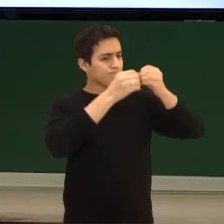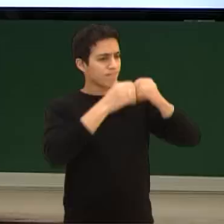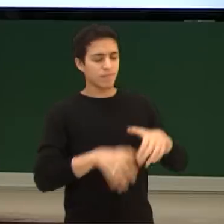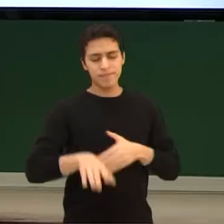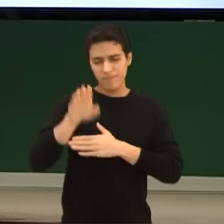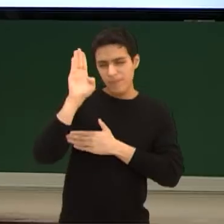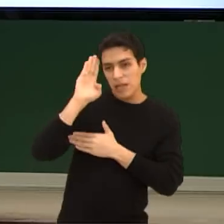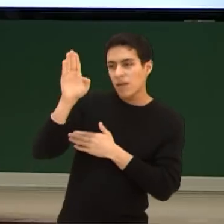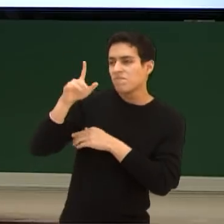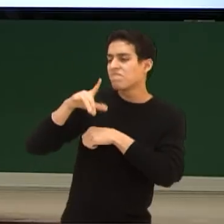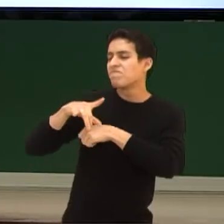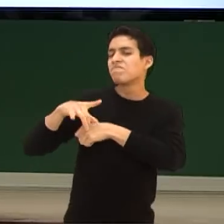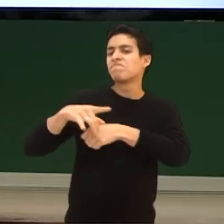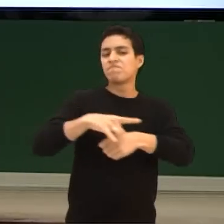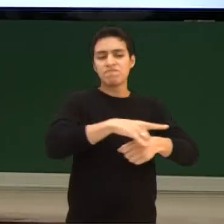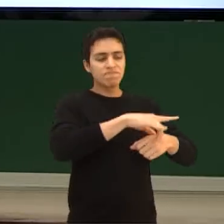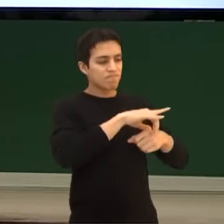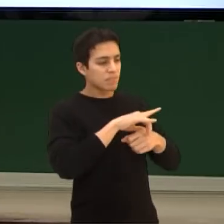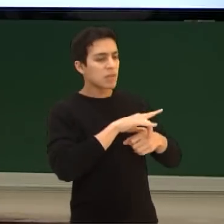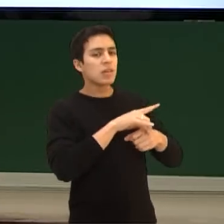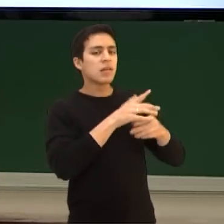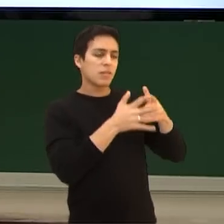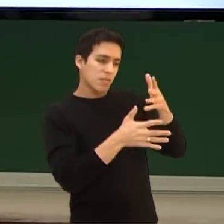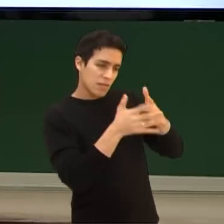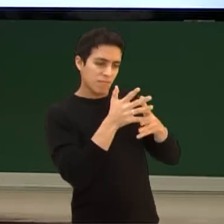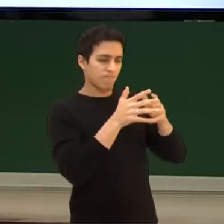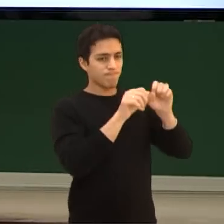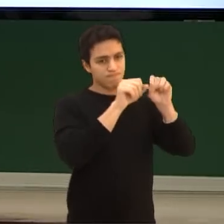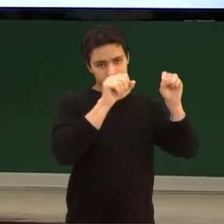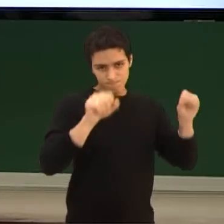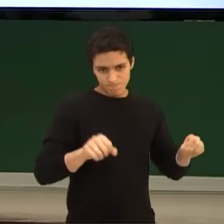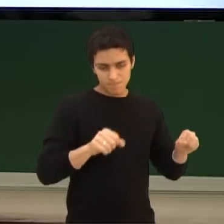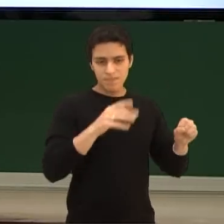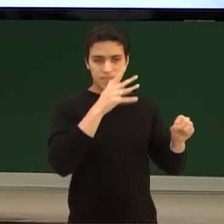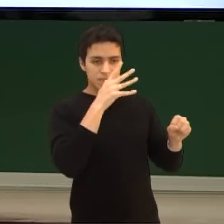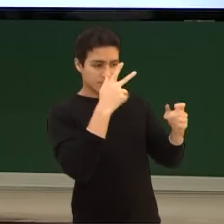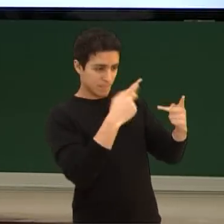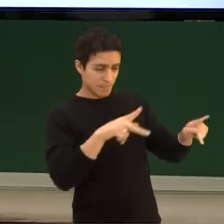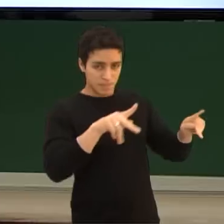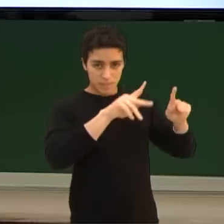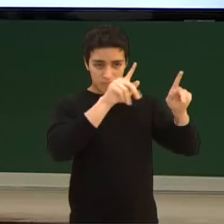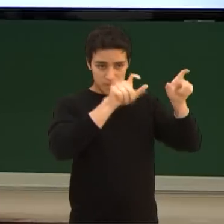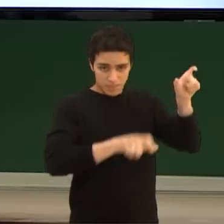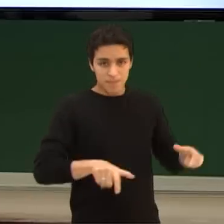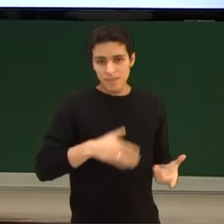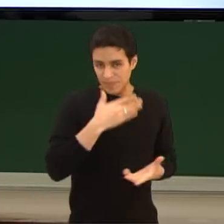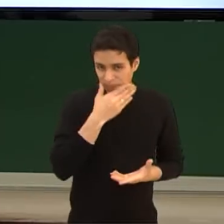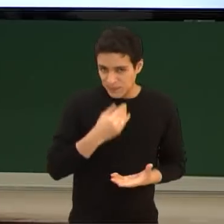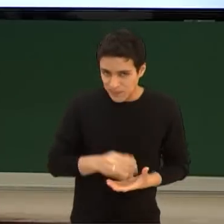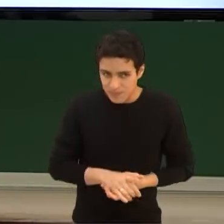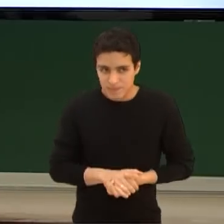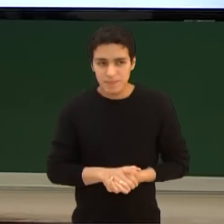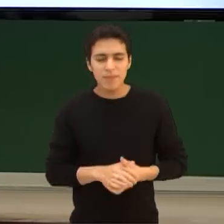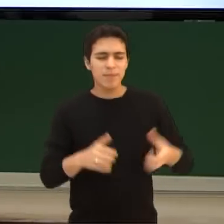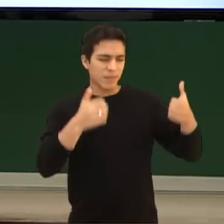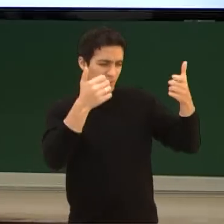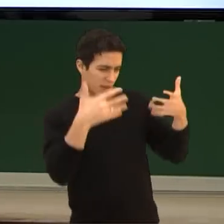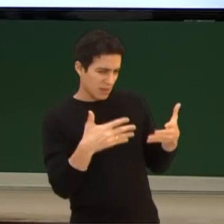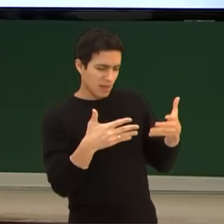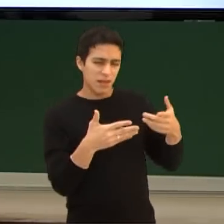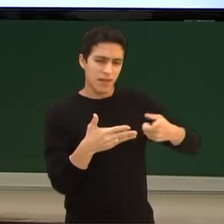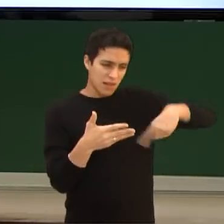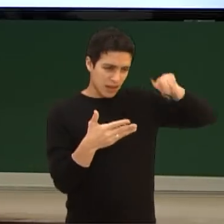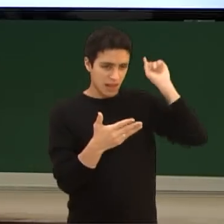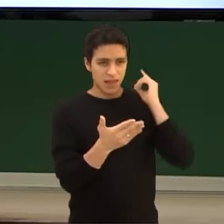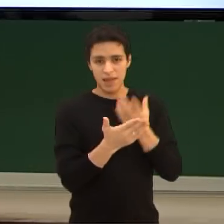né, doenças que afetam o sistema genital masculino. Estão lembrados? Então, nós falamos até aqui nas